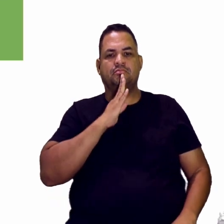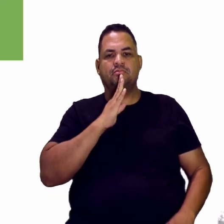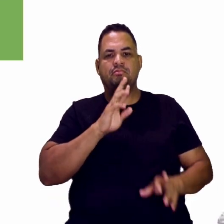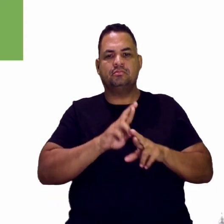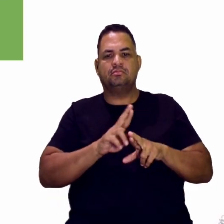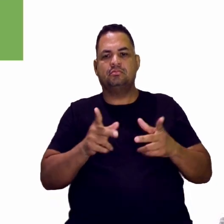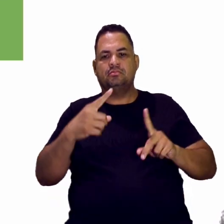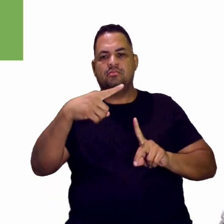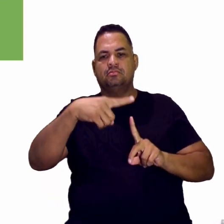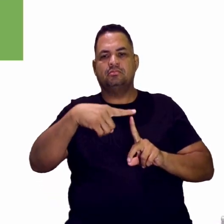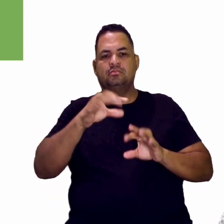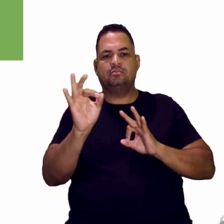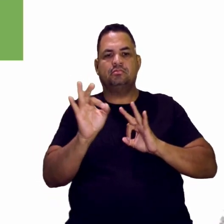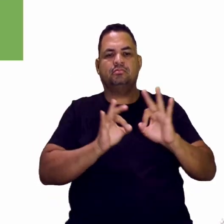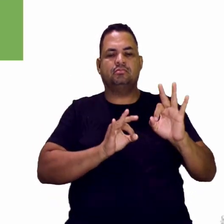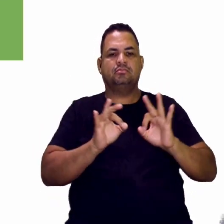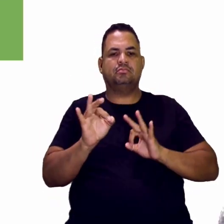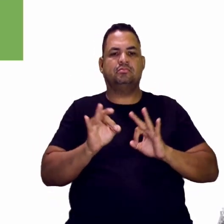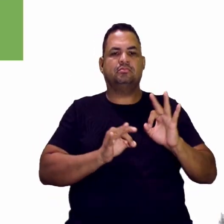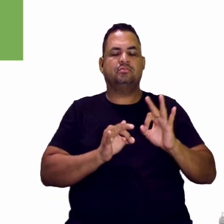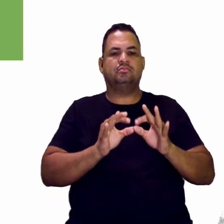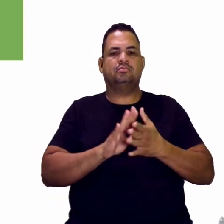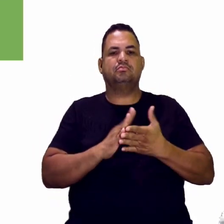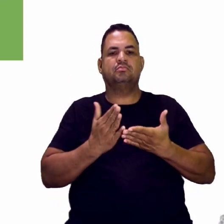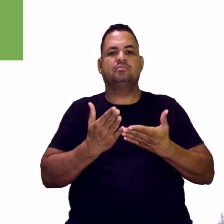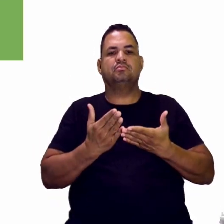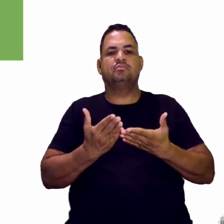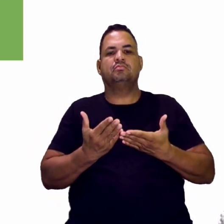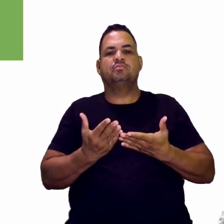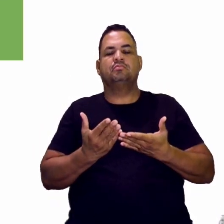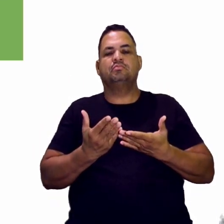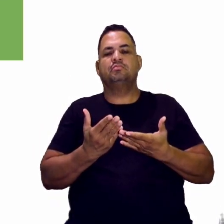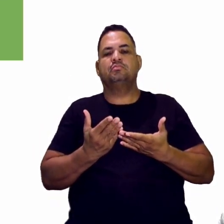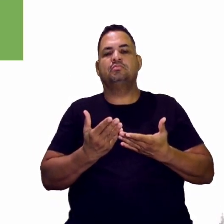os diferentes tipos de organização,